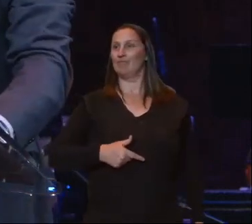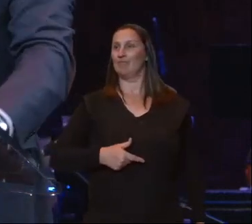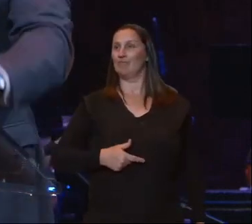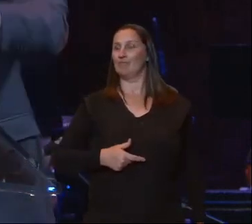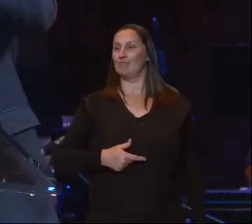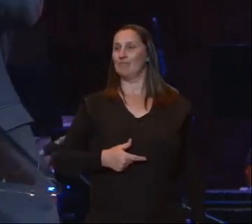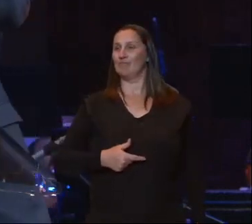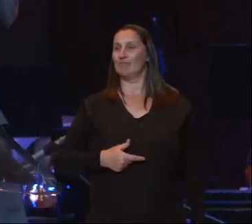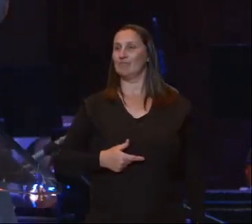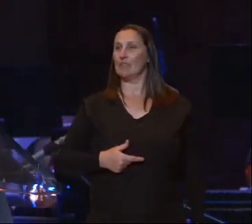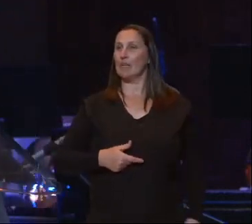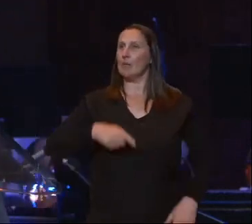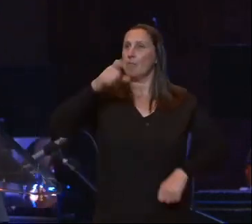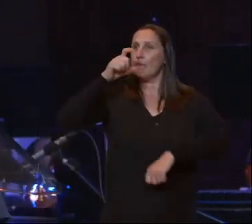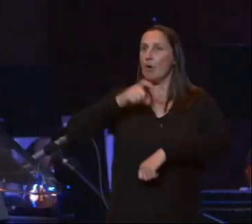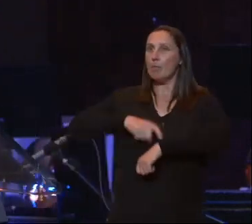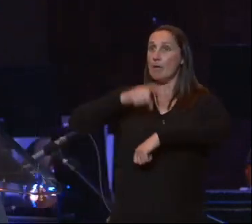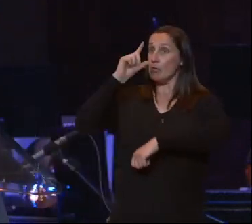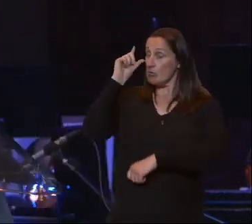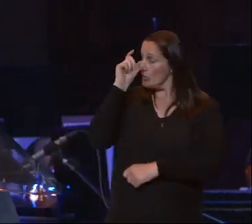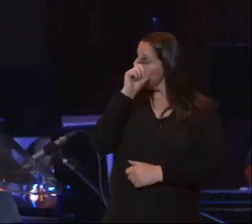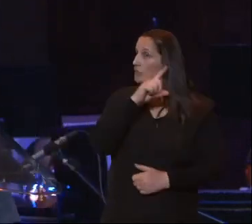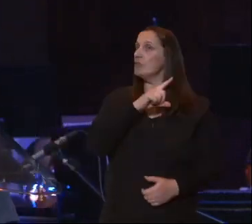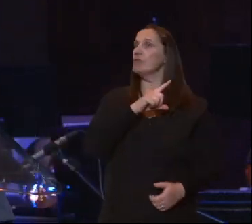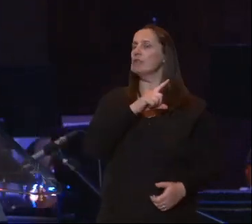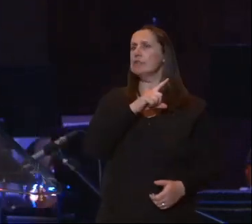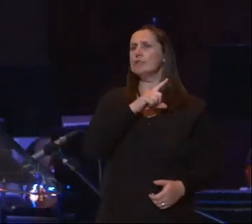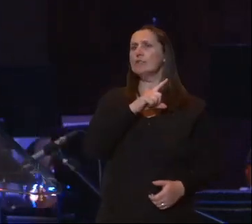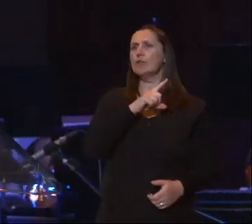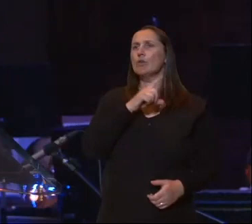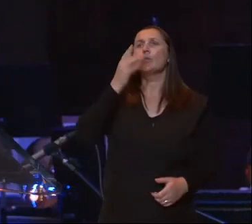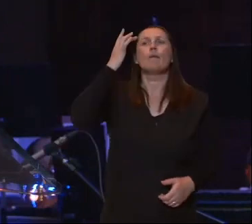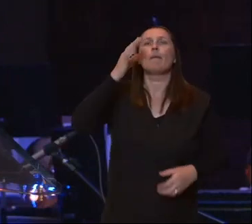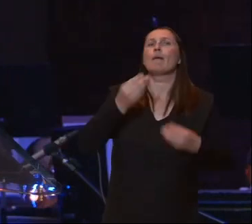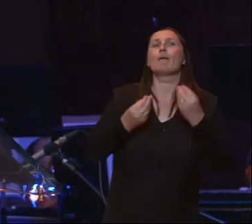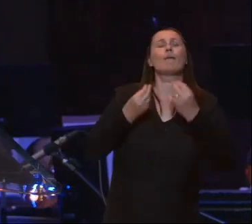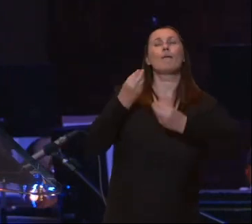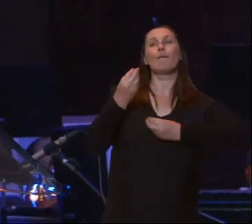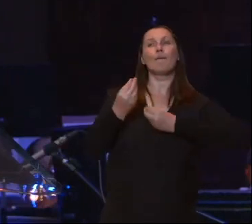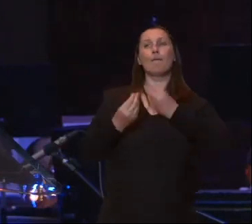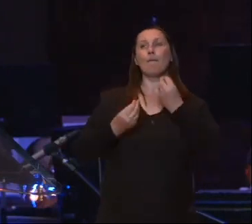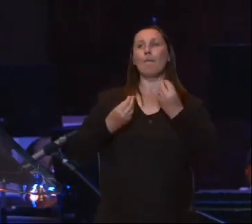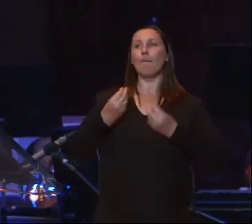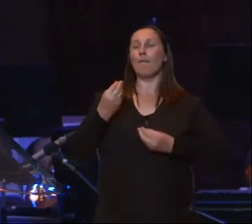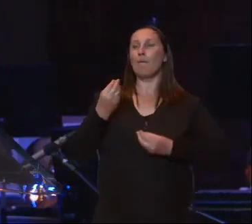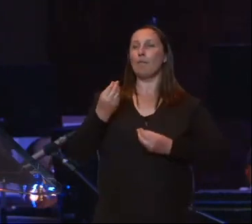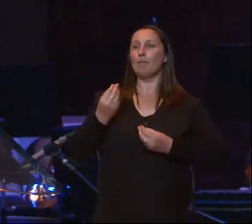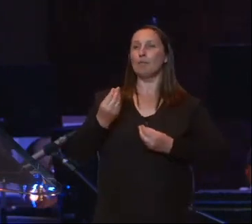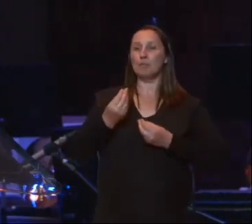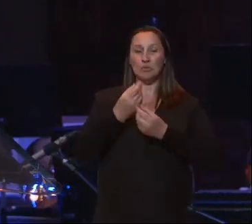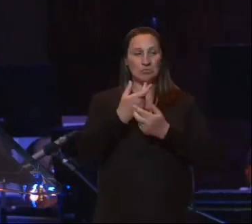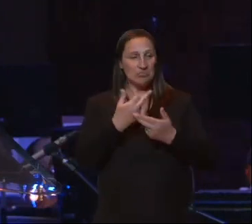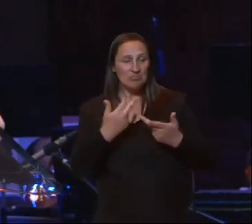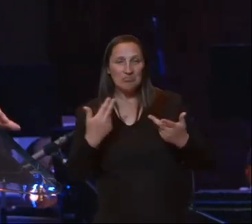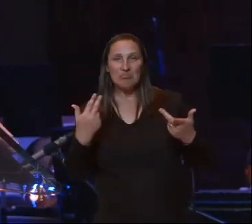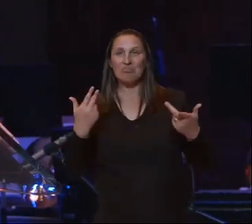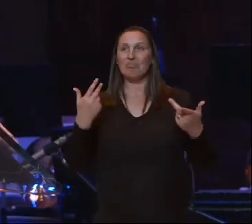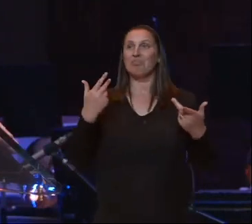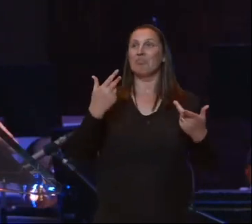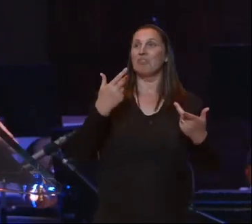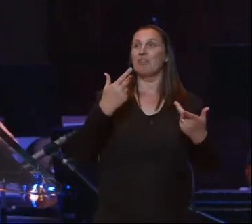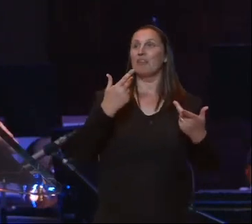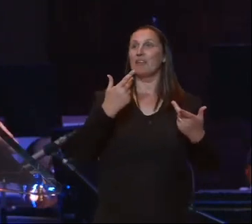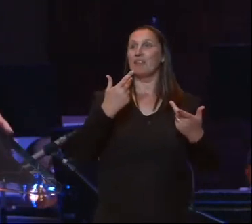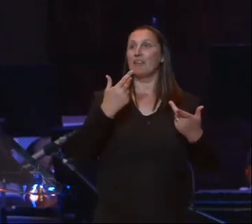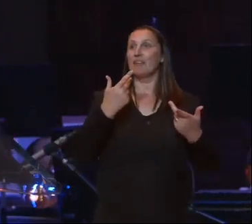Naquele momento difícil, sem saber como como lidar com situações que eram maiores do que